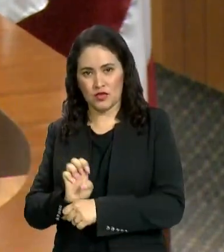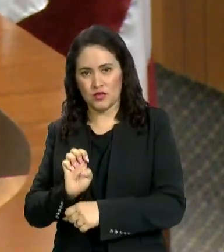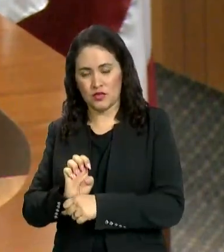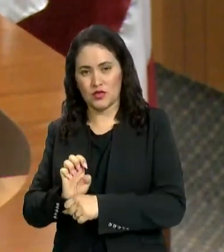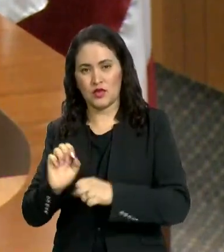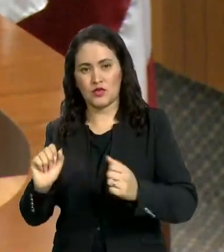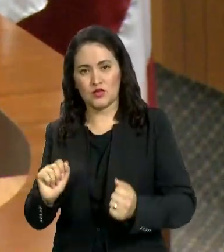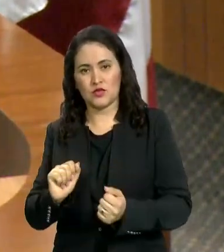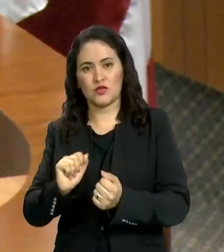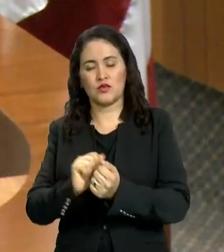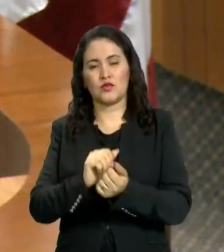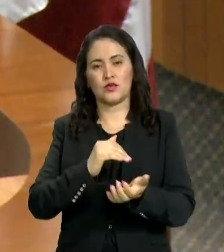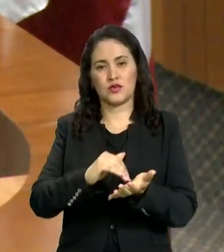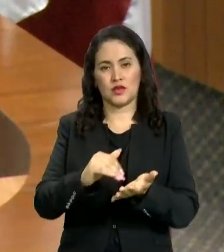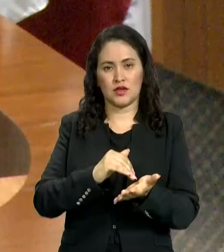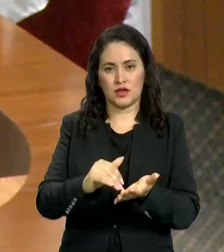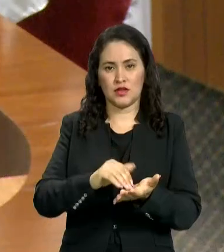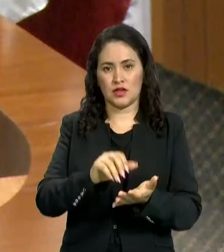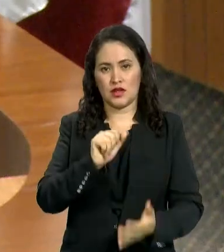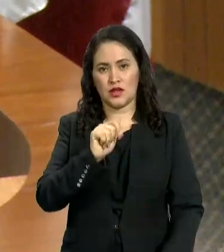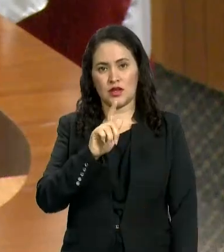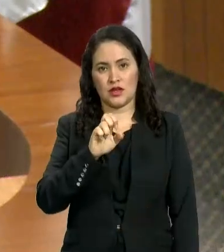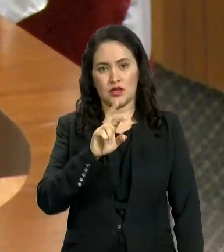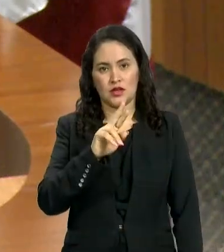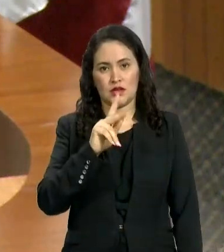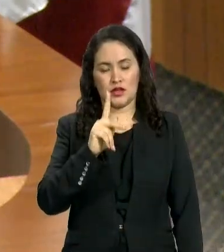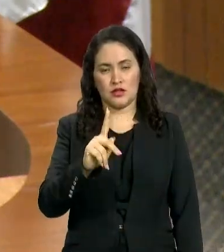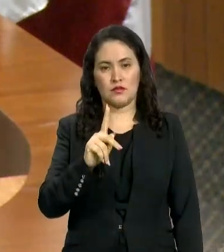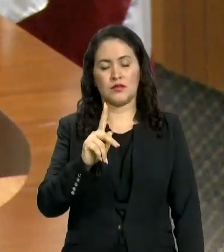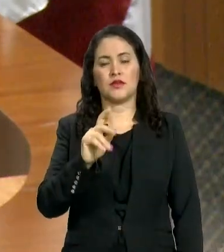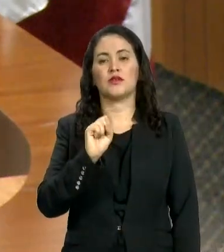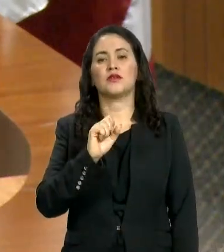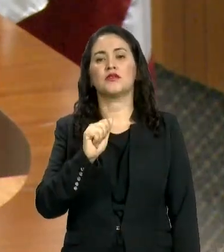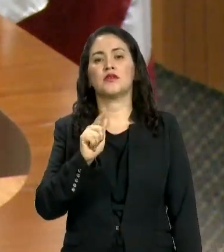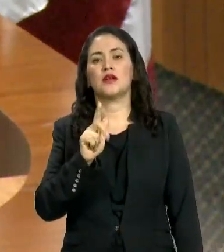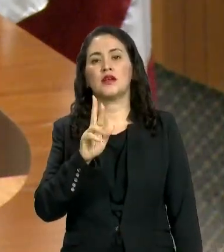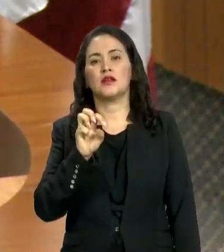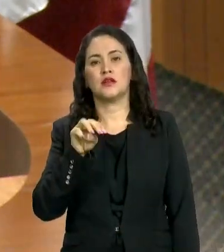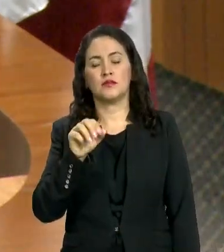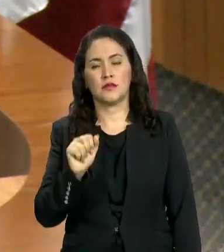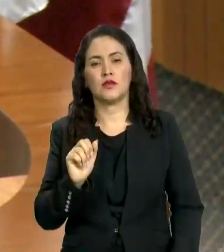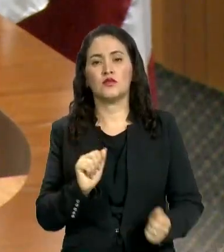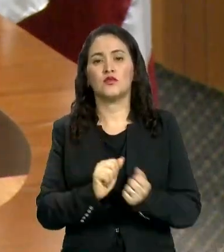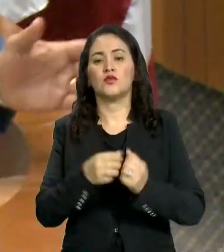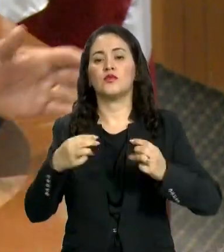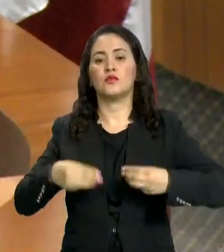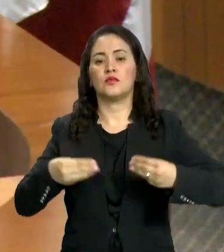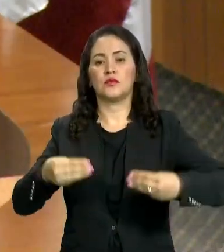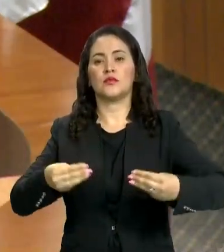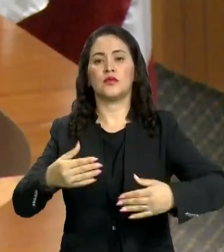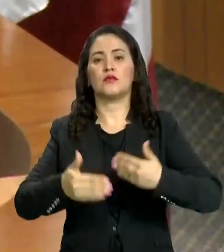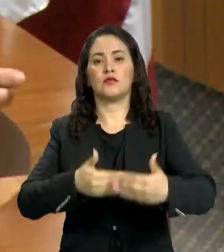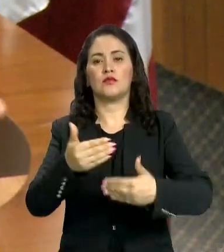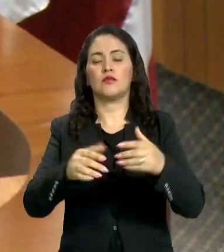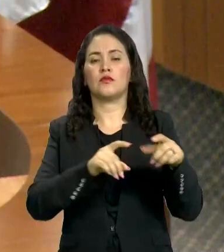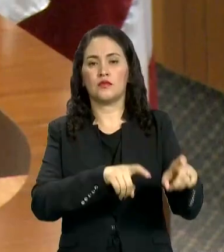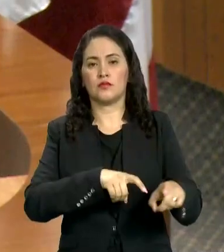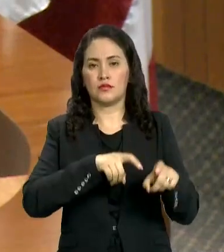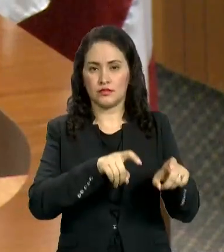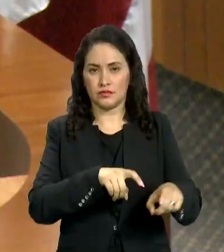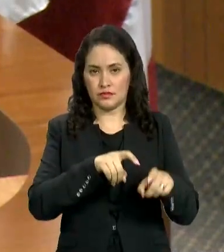da saf a e os demais órgãos sagrima junto com o ministério desenvolvimento agrária e